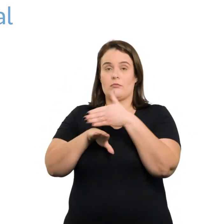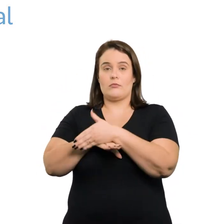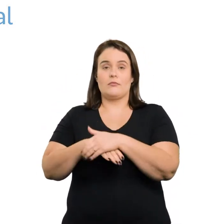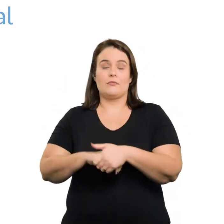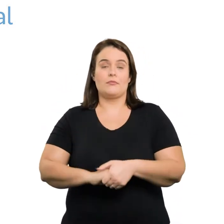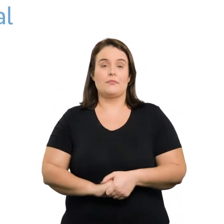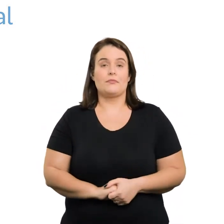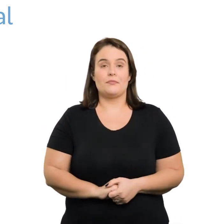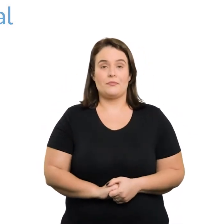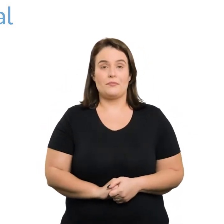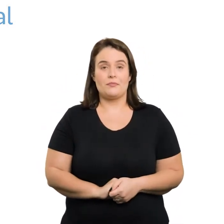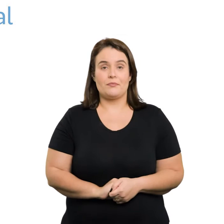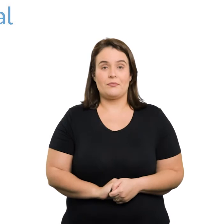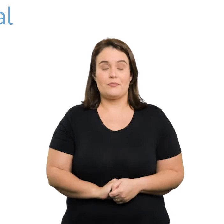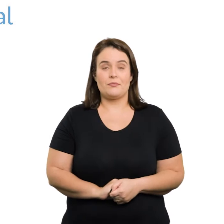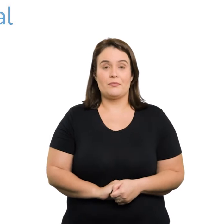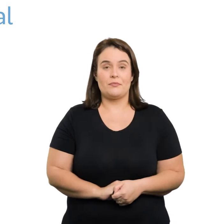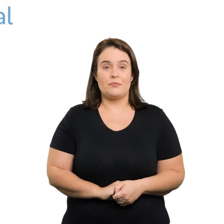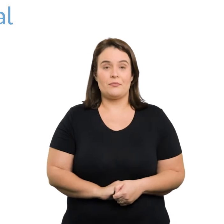de acesso.